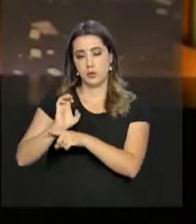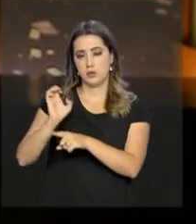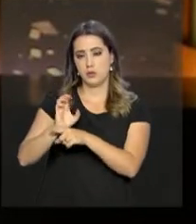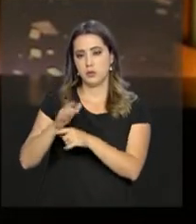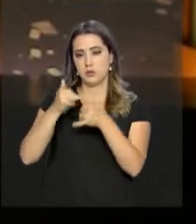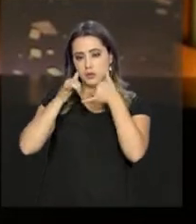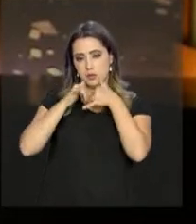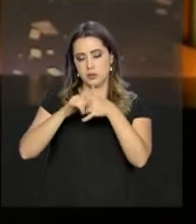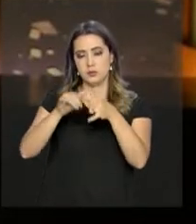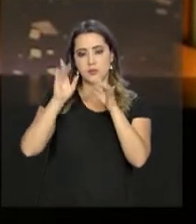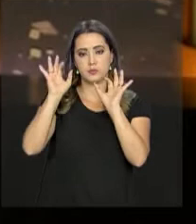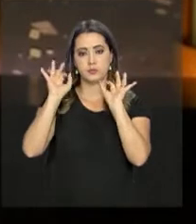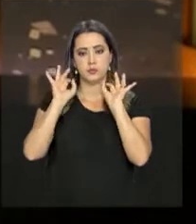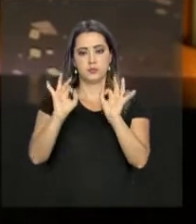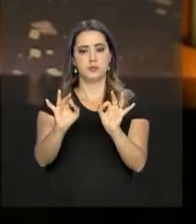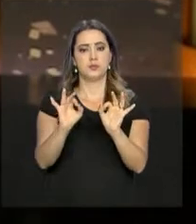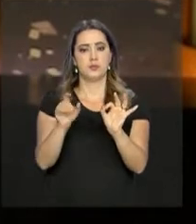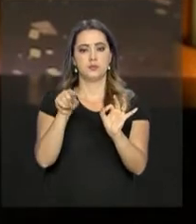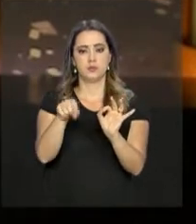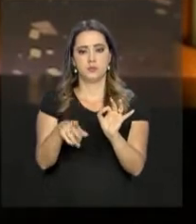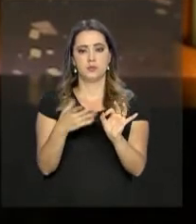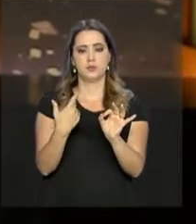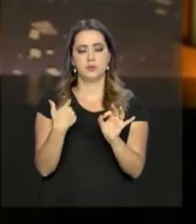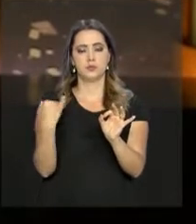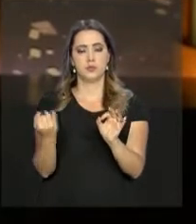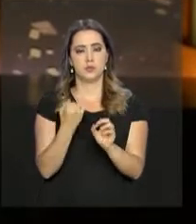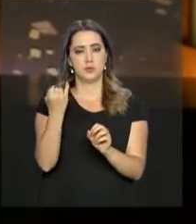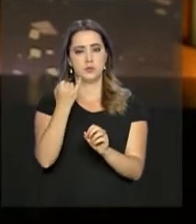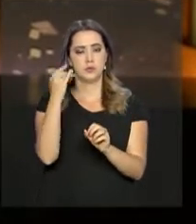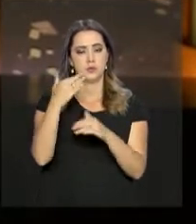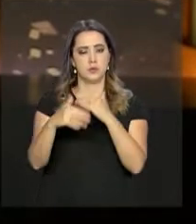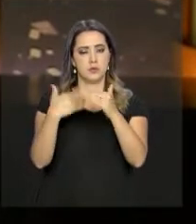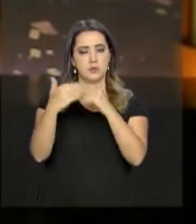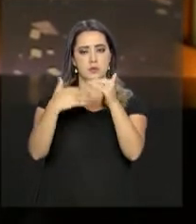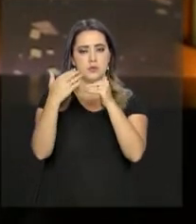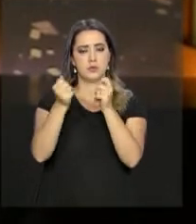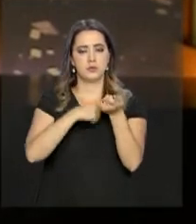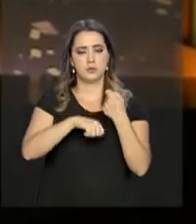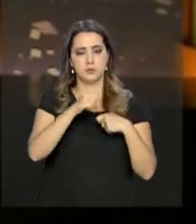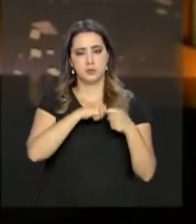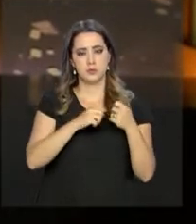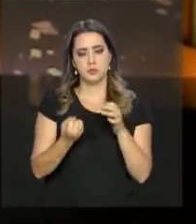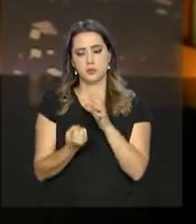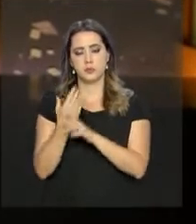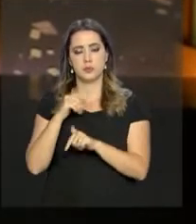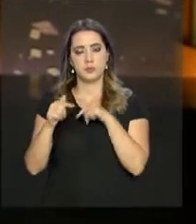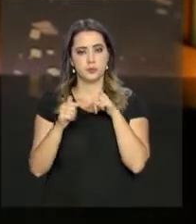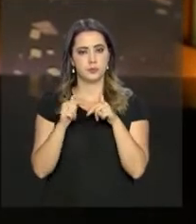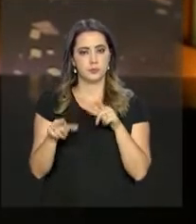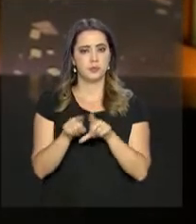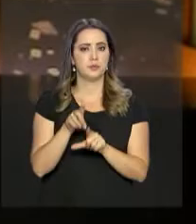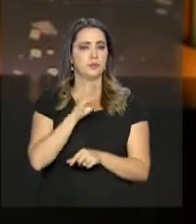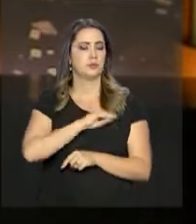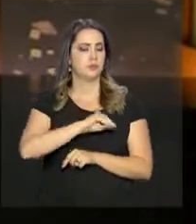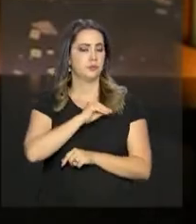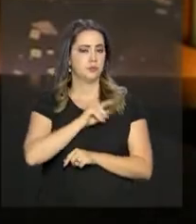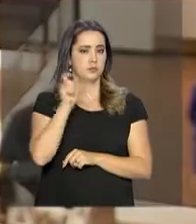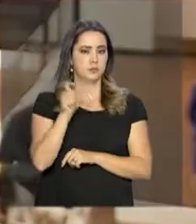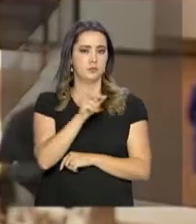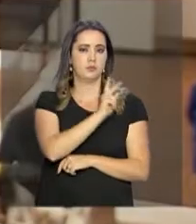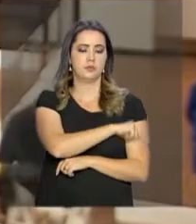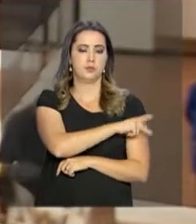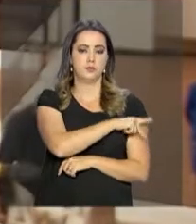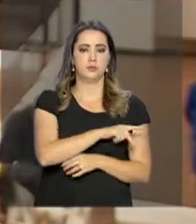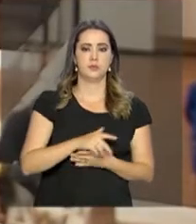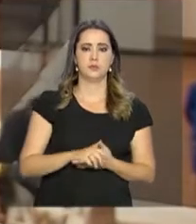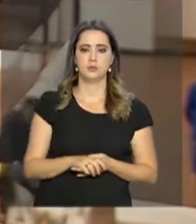passe efetivamente um vetor um fator de crescimento econômico de geração de emprego e renda para o piauiense